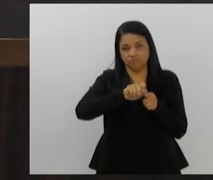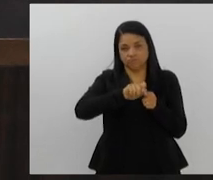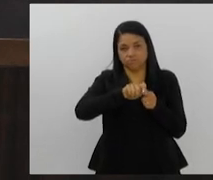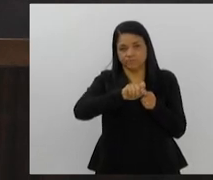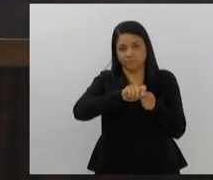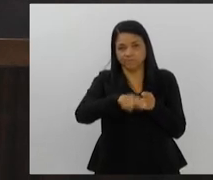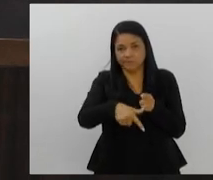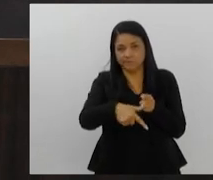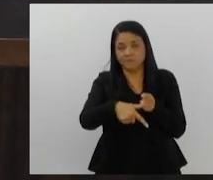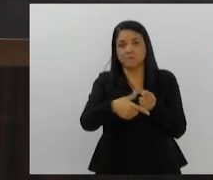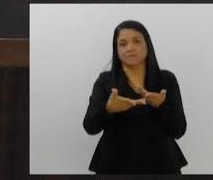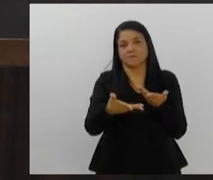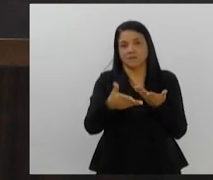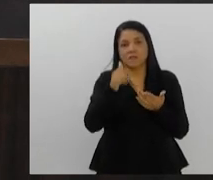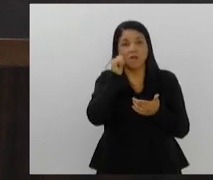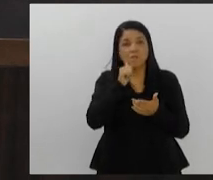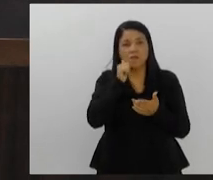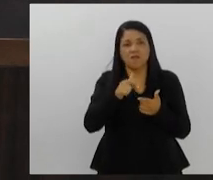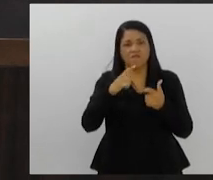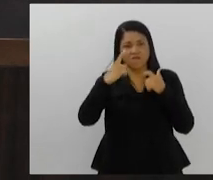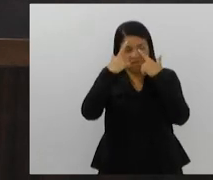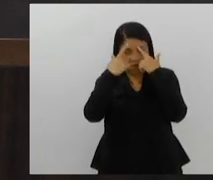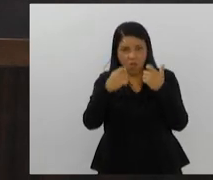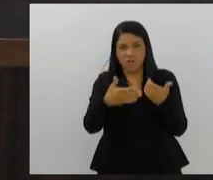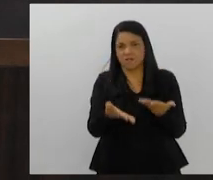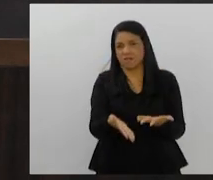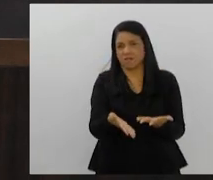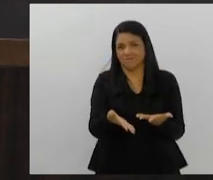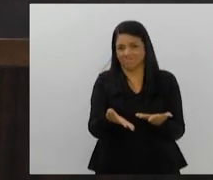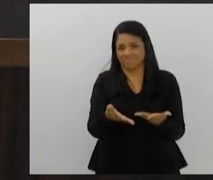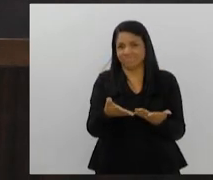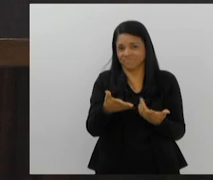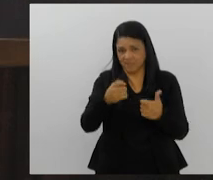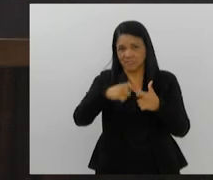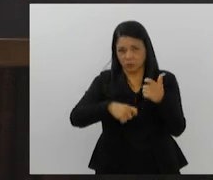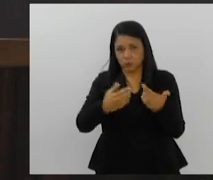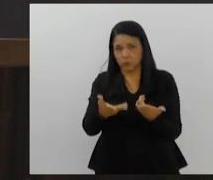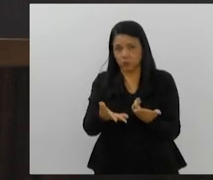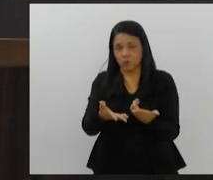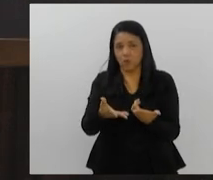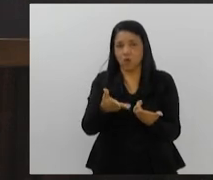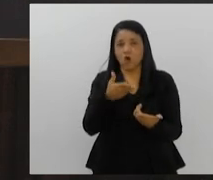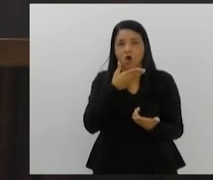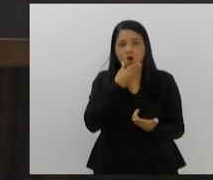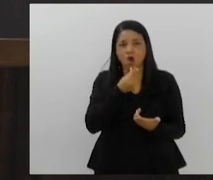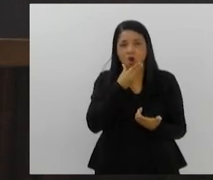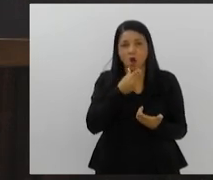violando e violentando essa mulher de forma cruel, um homem descompensado, um